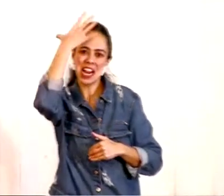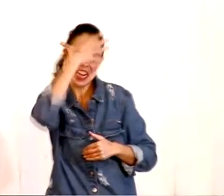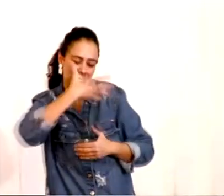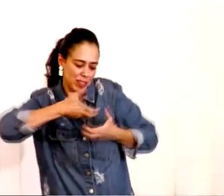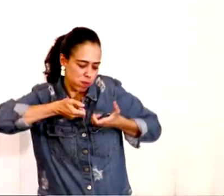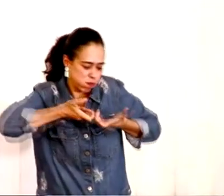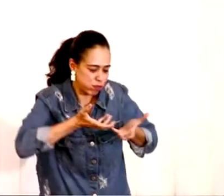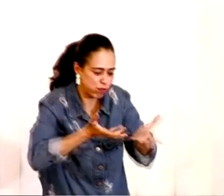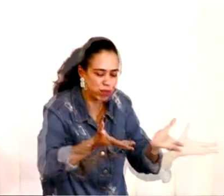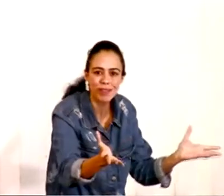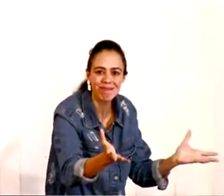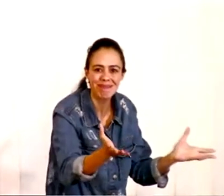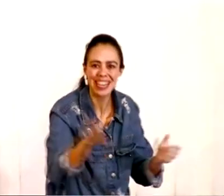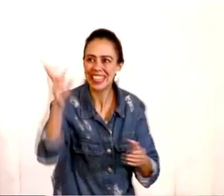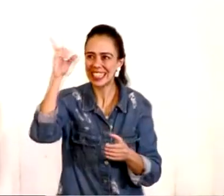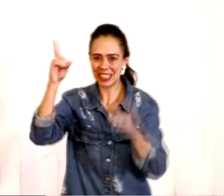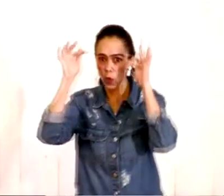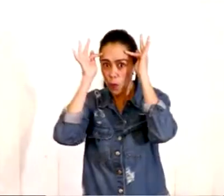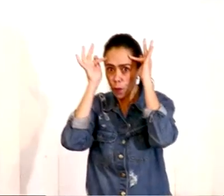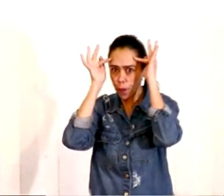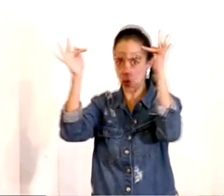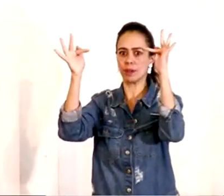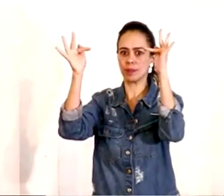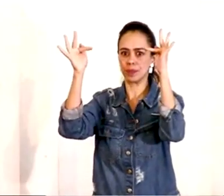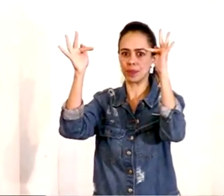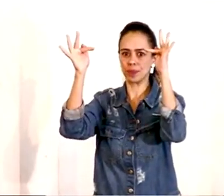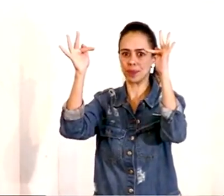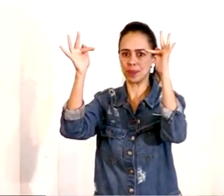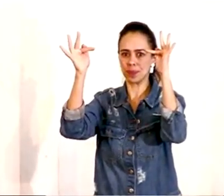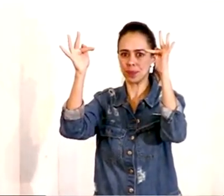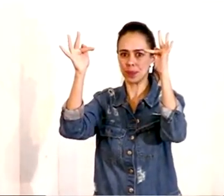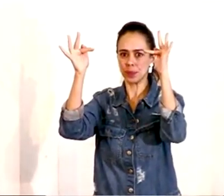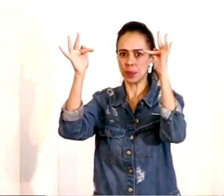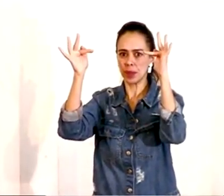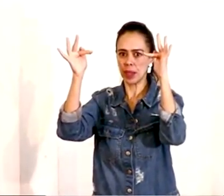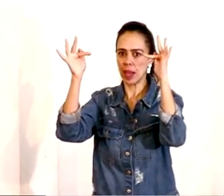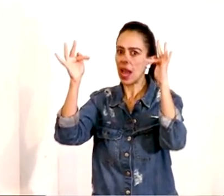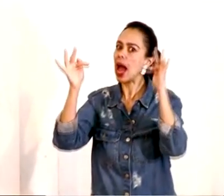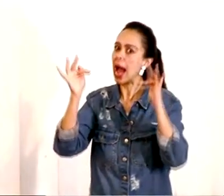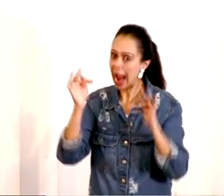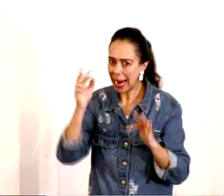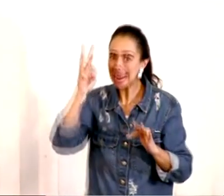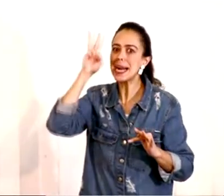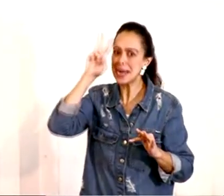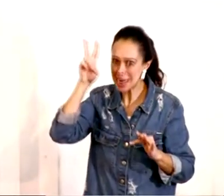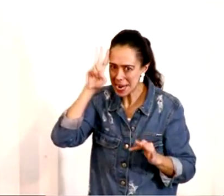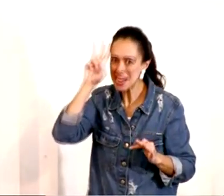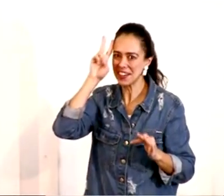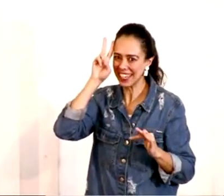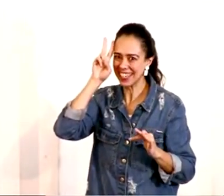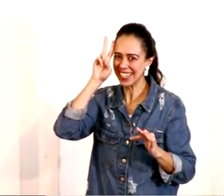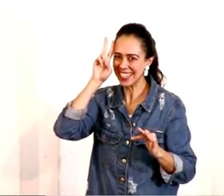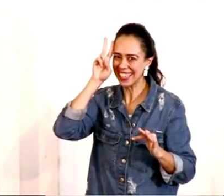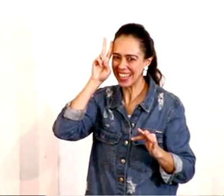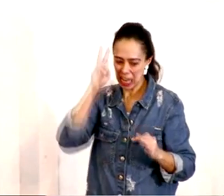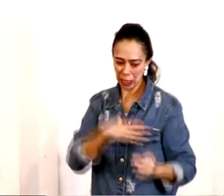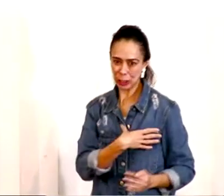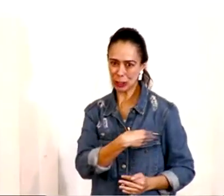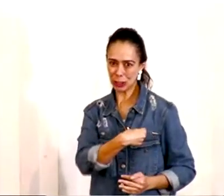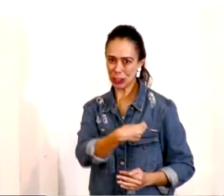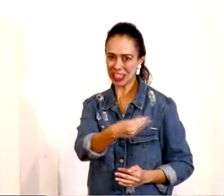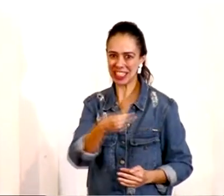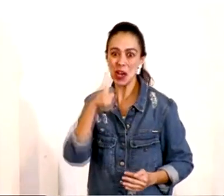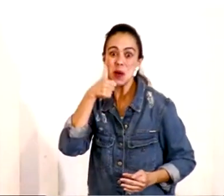sua fidelidade, suscitando a semente da mulher, a